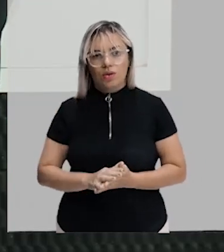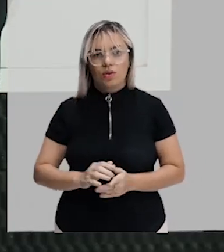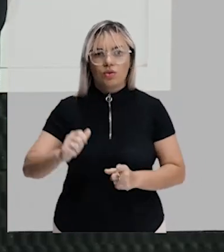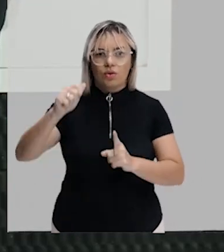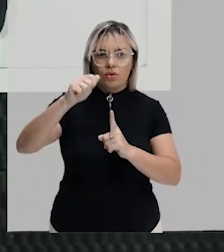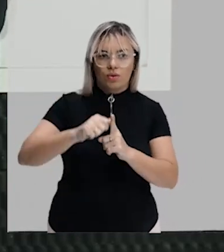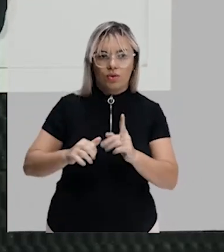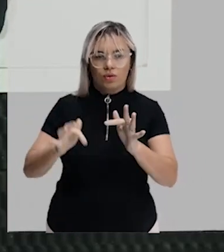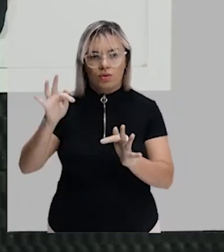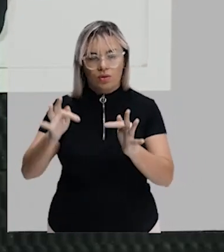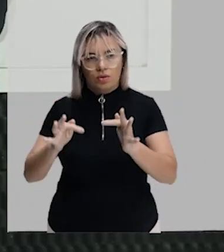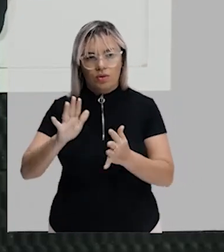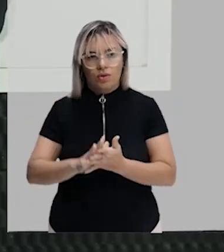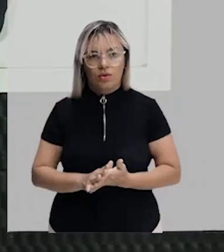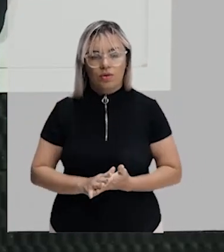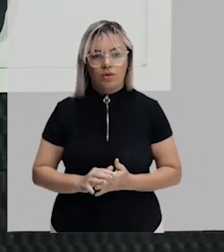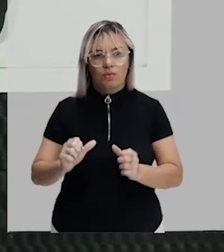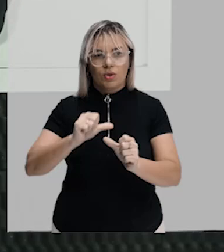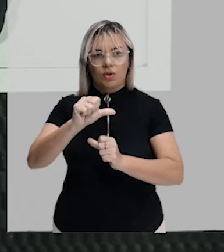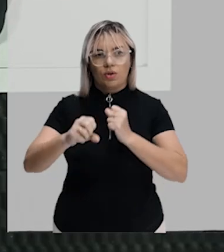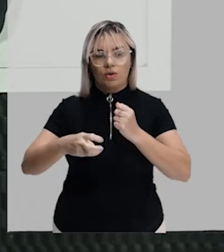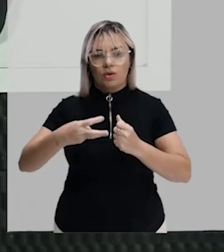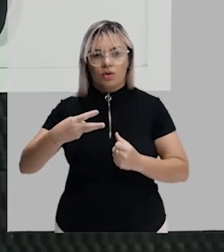R$ 390.